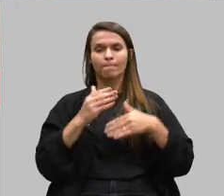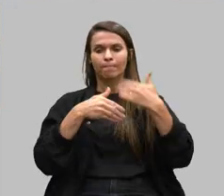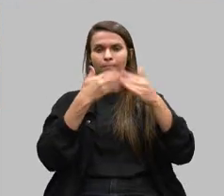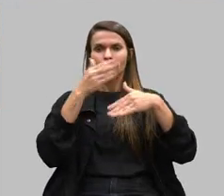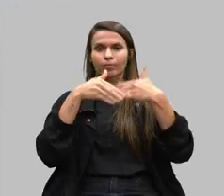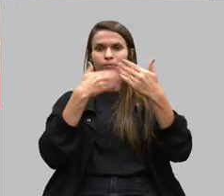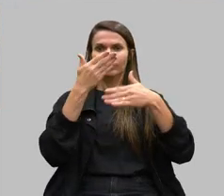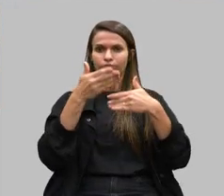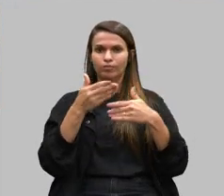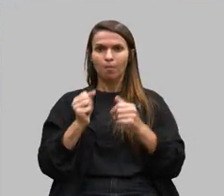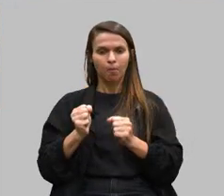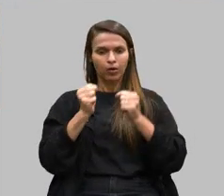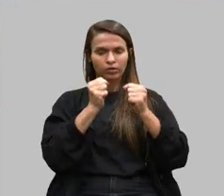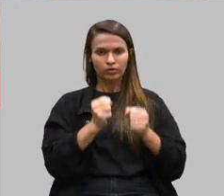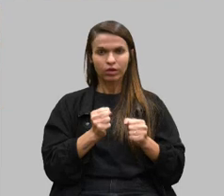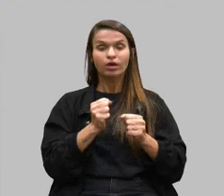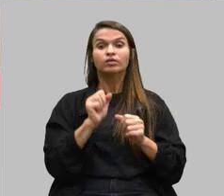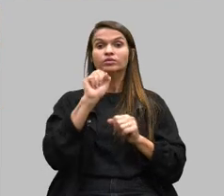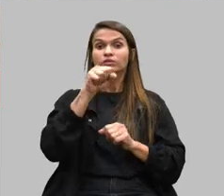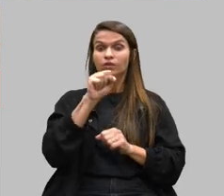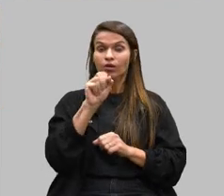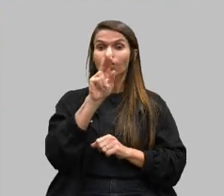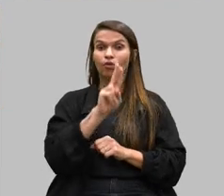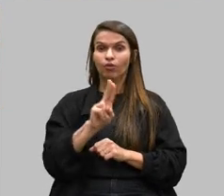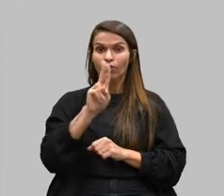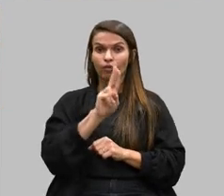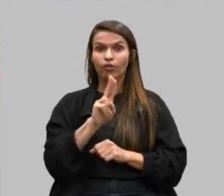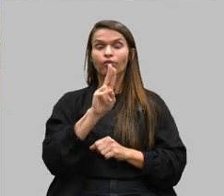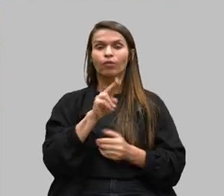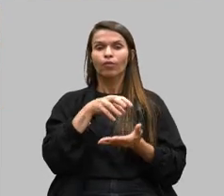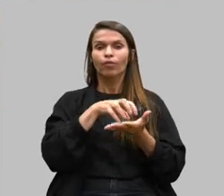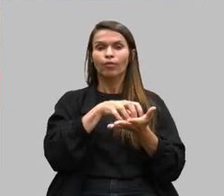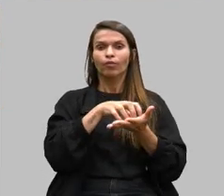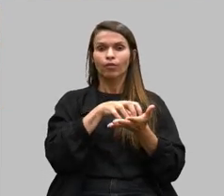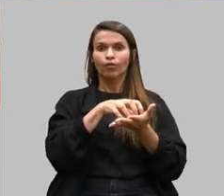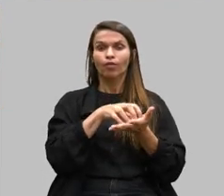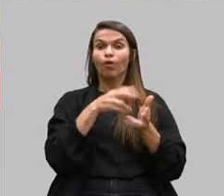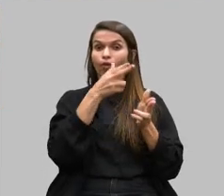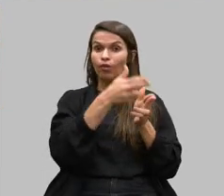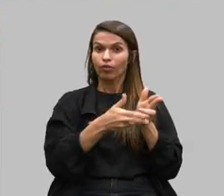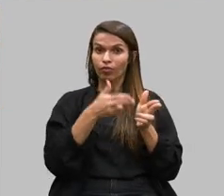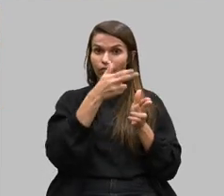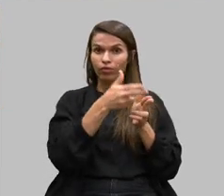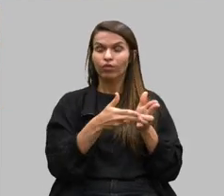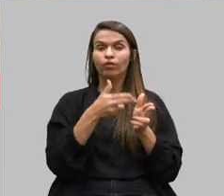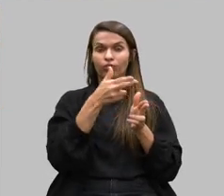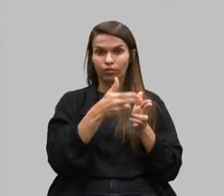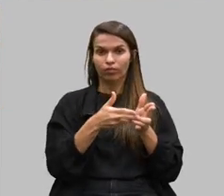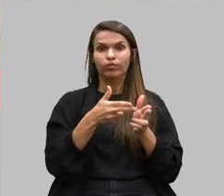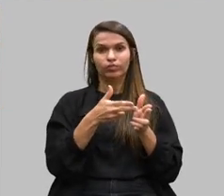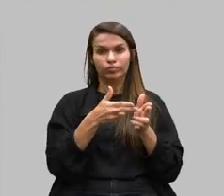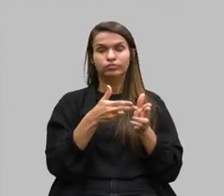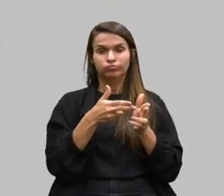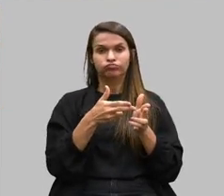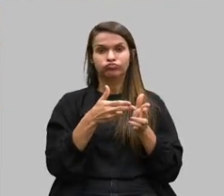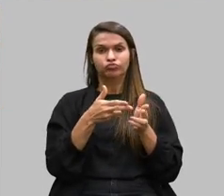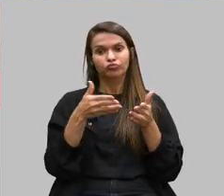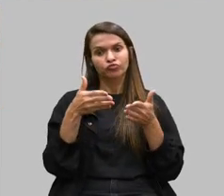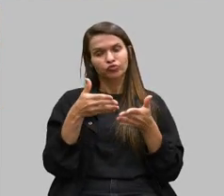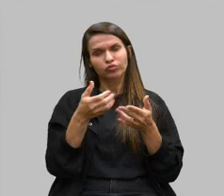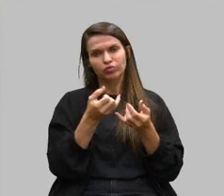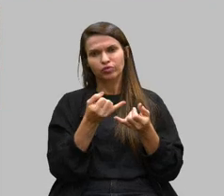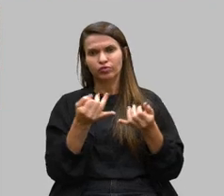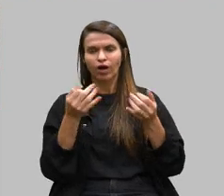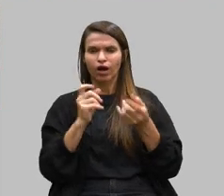Sim hoje nós utilizamos muito o modal de transporte rodoviário pelas condições que temos e em várias